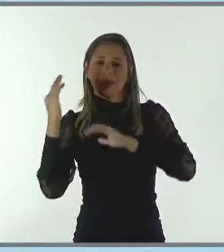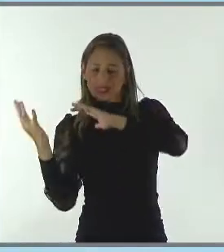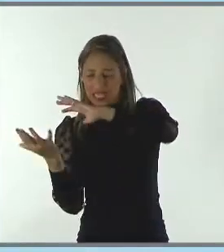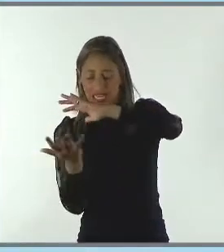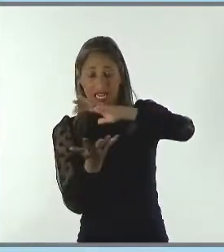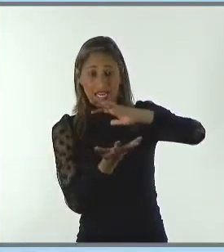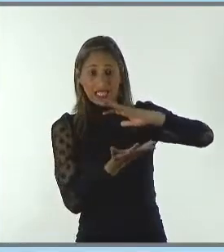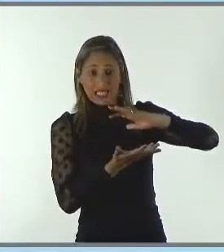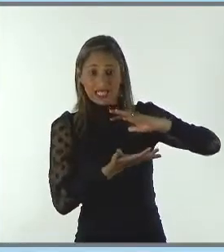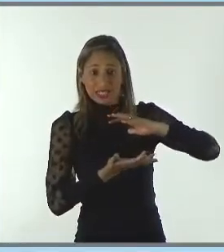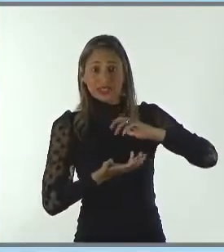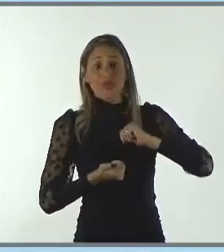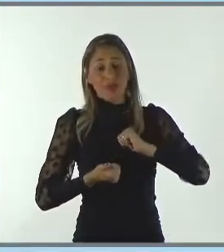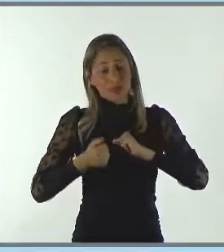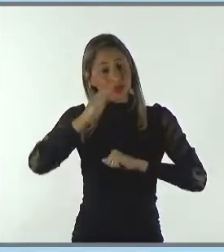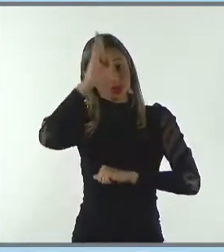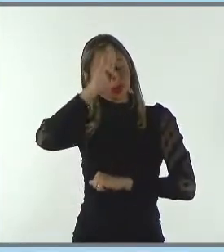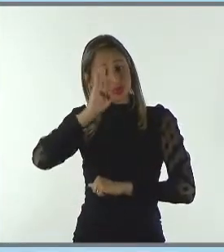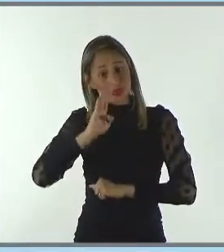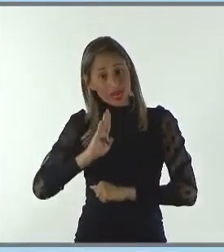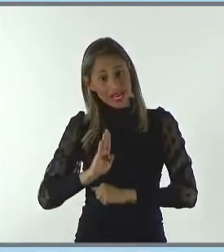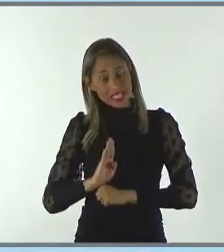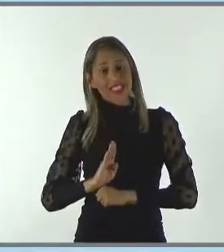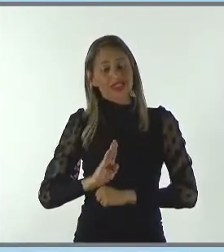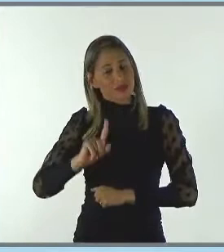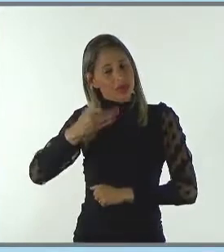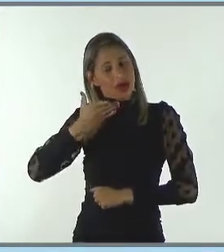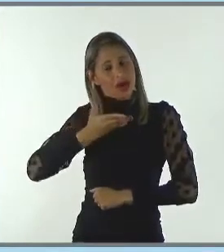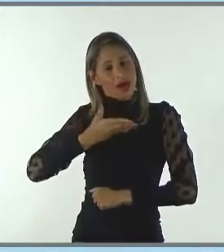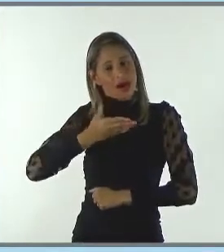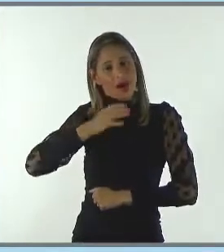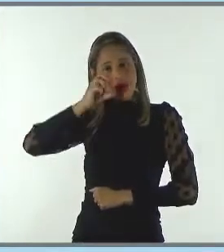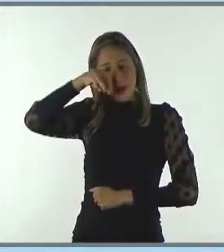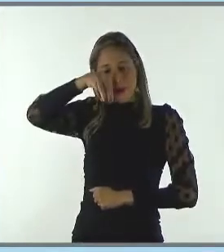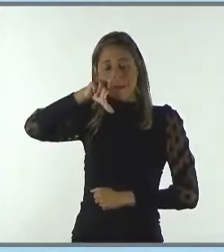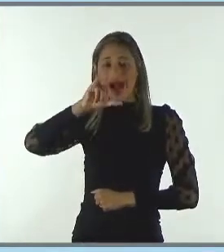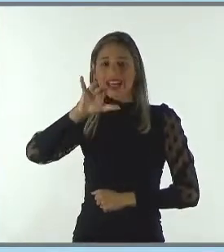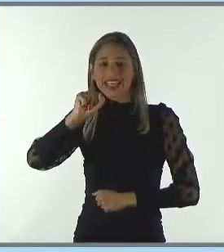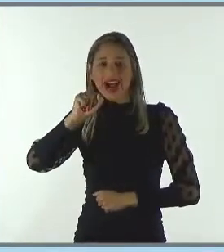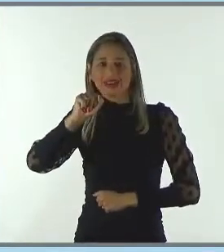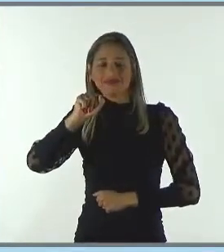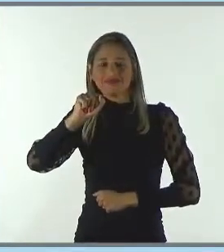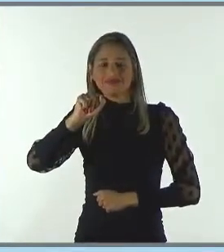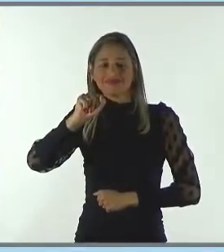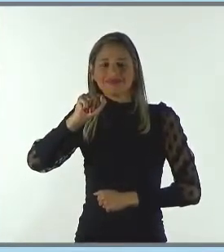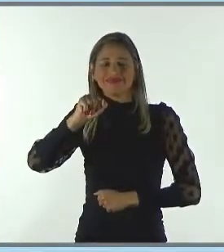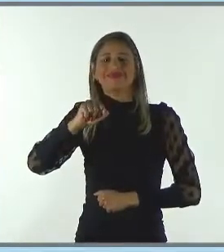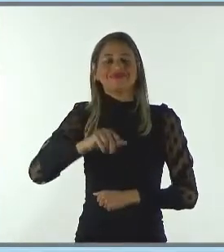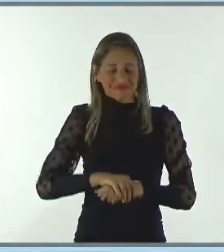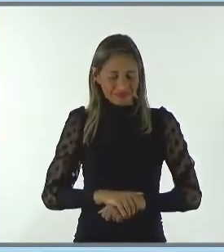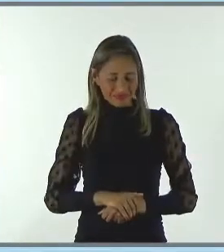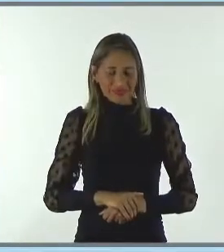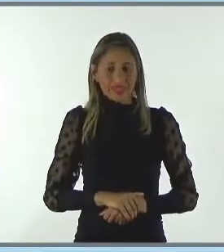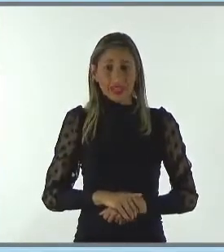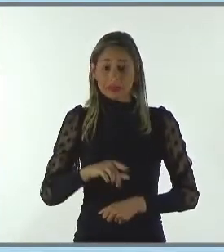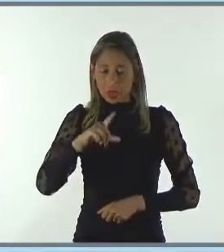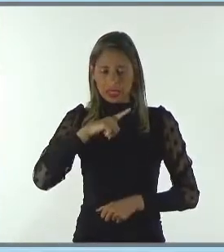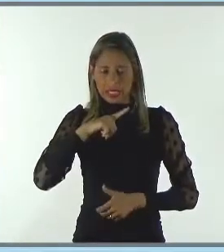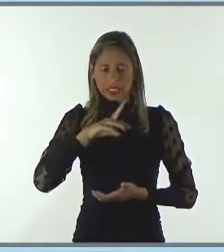Brasil, que é a minha grande amiga, Maria Mazarello Rodrigues. Eu